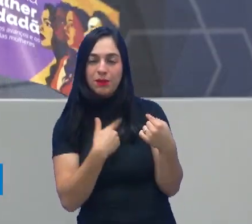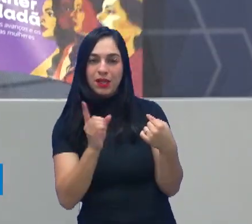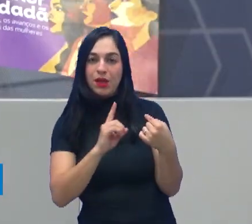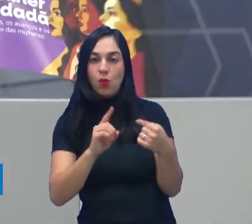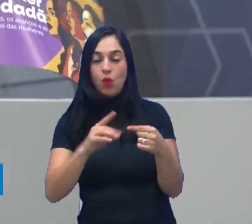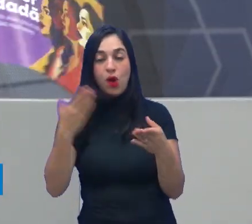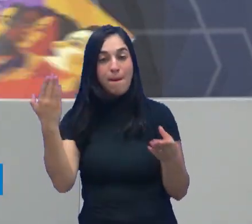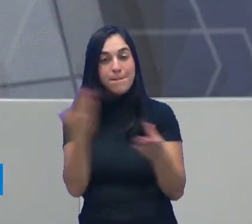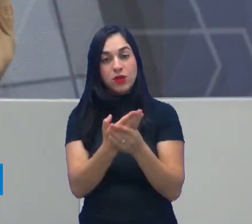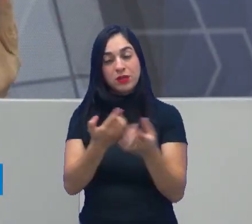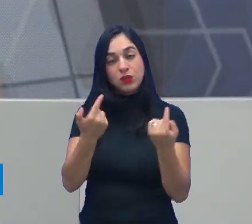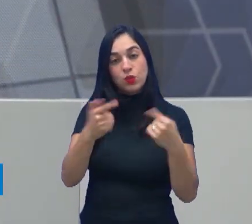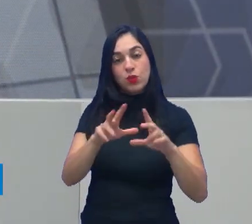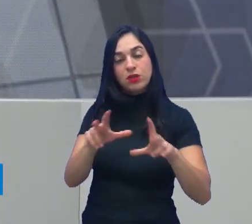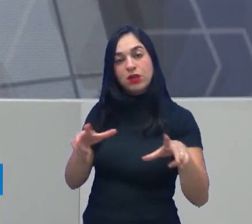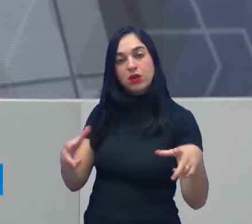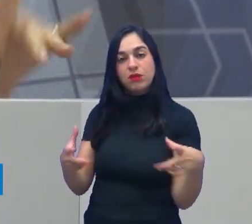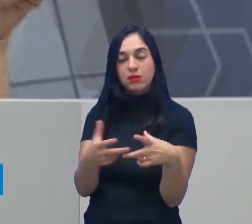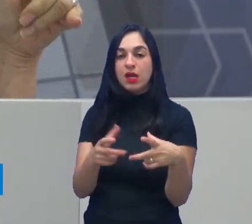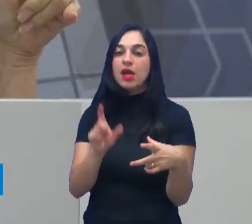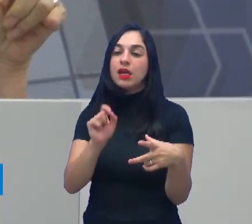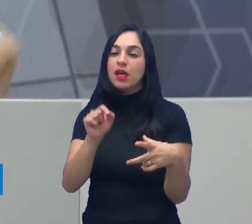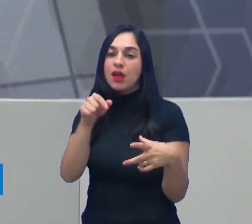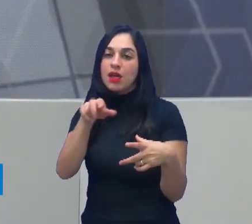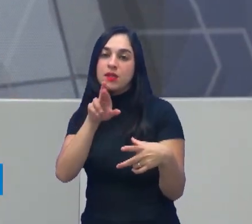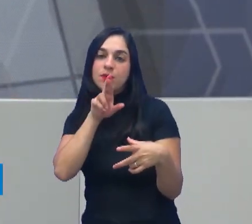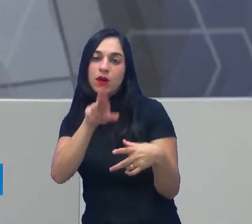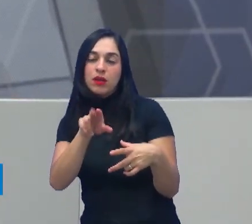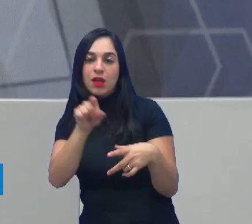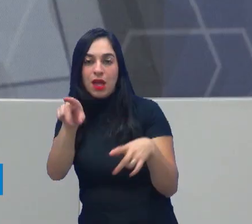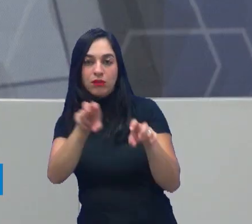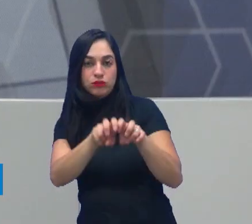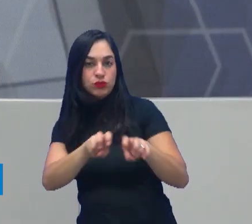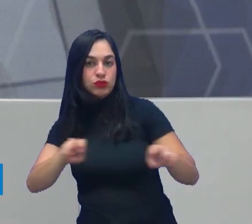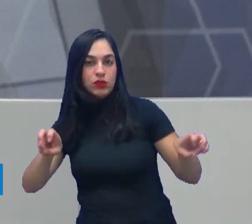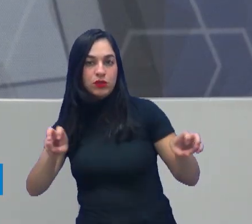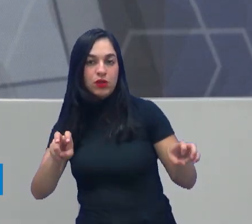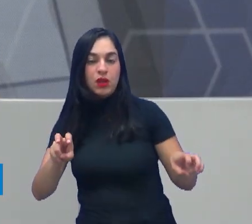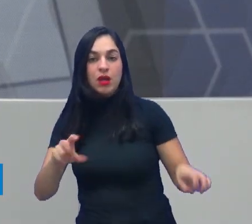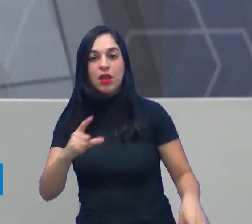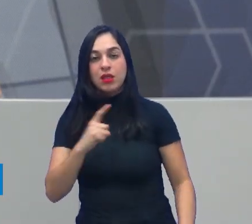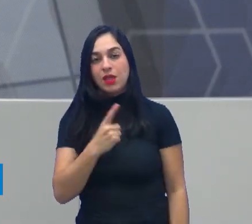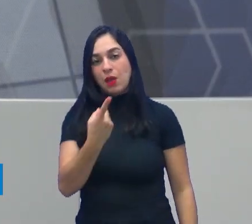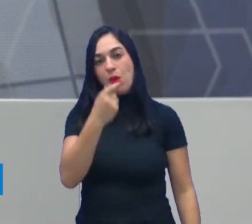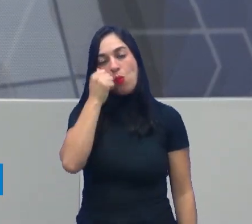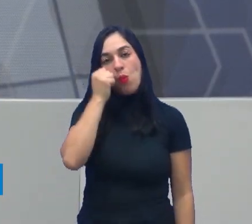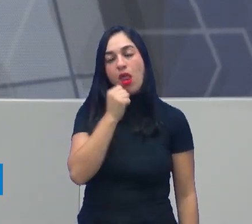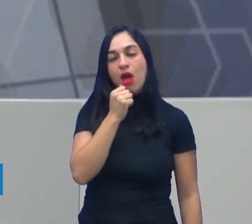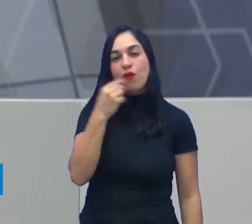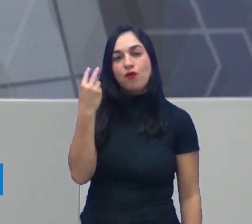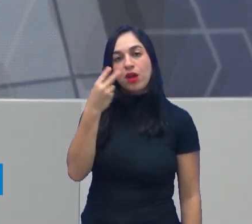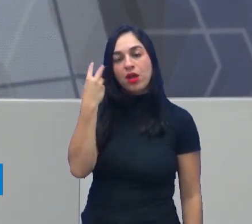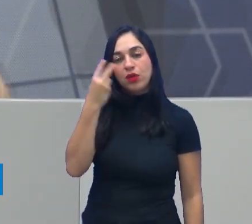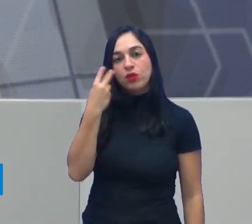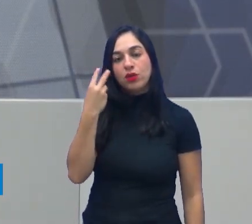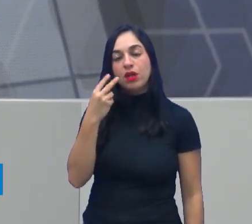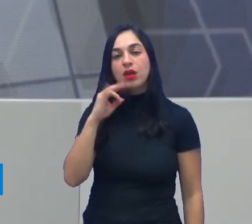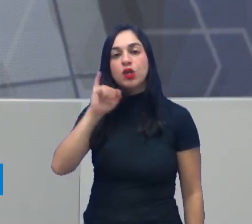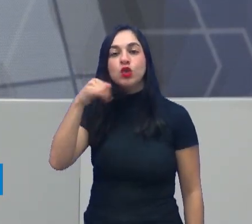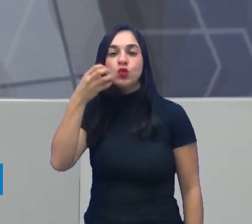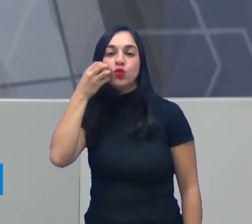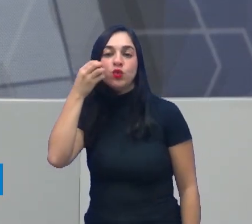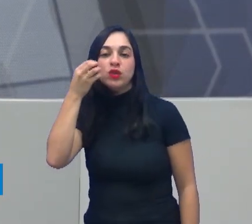contra a Câmara Municipal. Quem vai responder por isso é a mesa diretora. Tem uma mulher, que é a Juliana, e que vai defender na mesa diretora